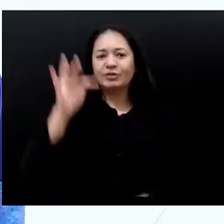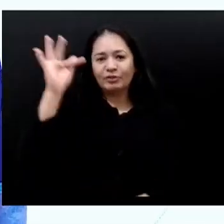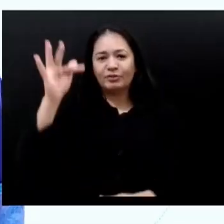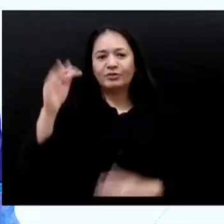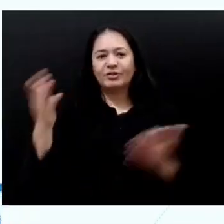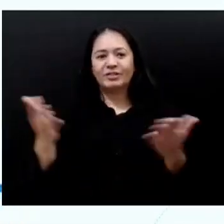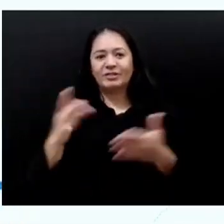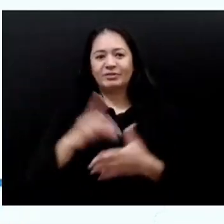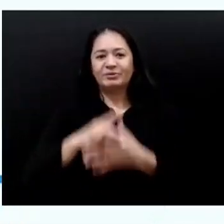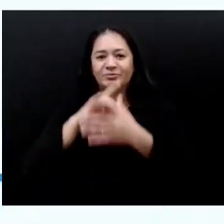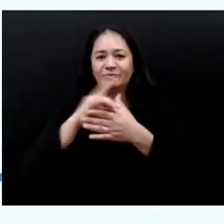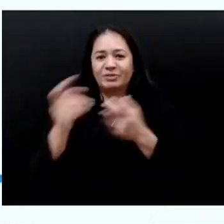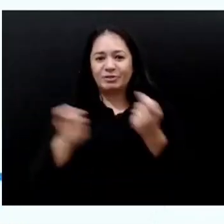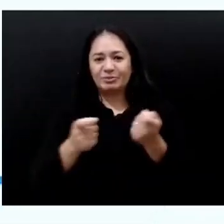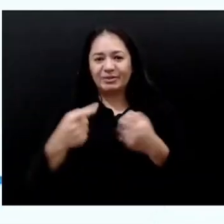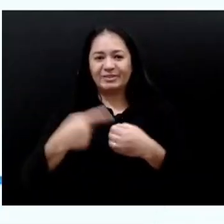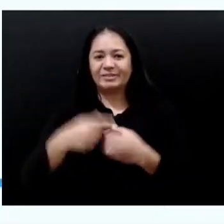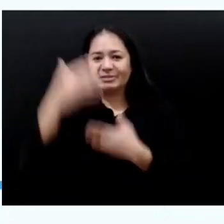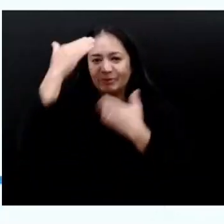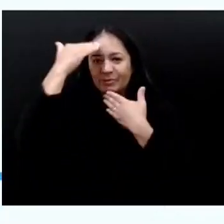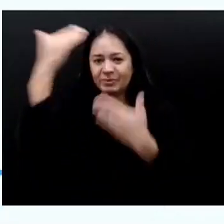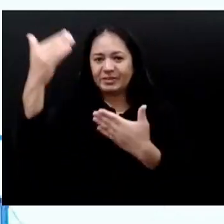Tá? Muito obrigado.